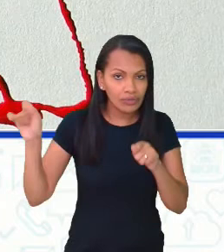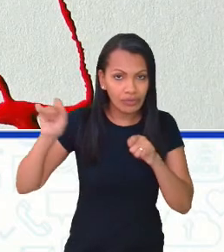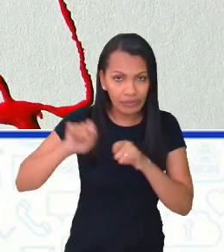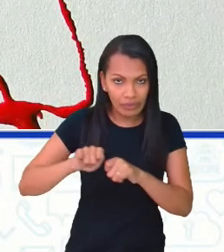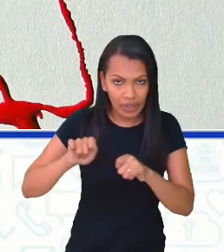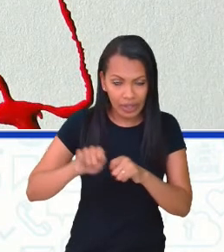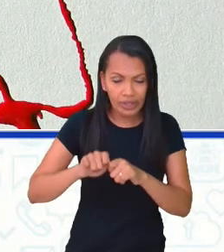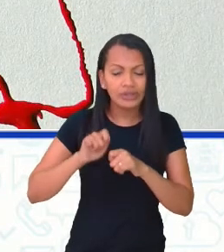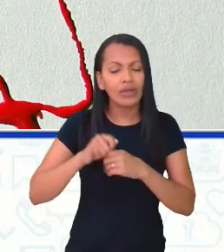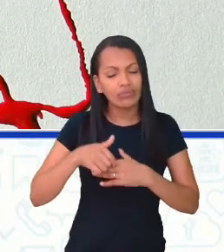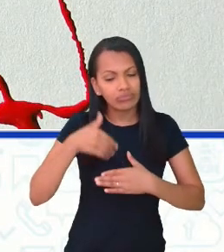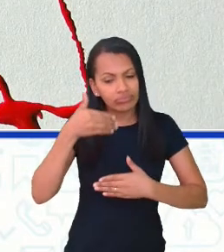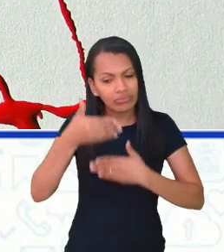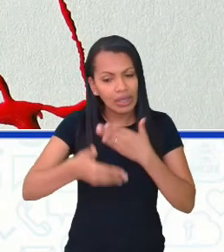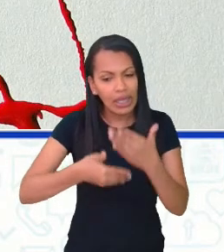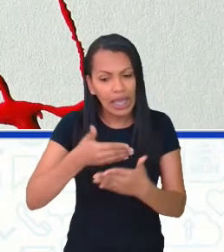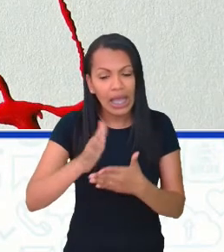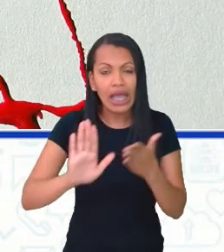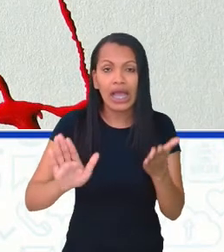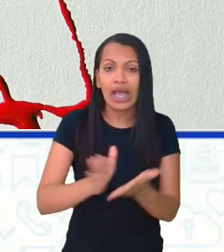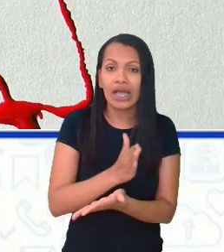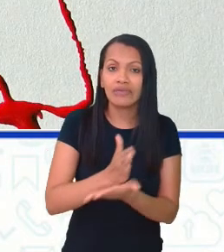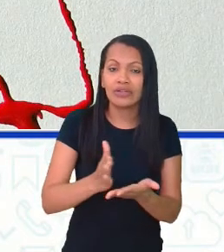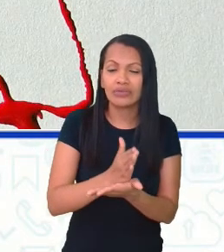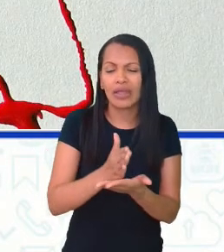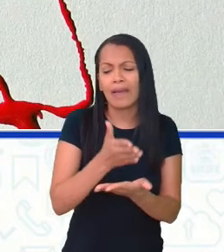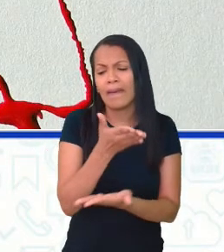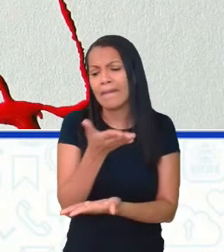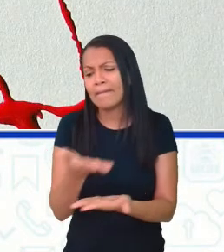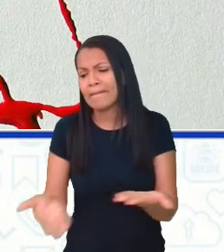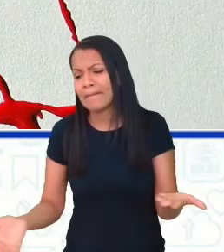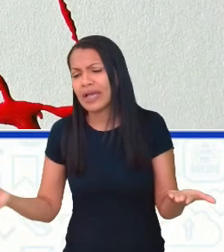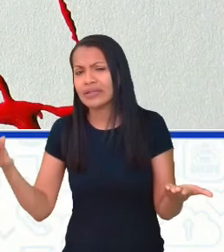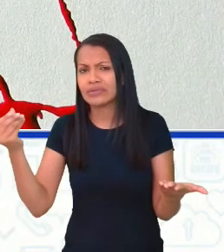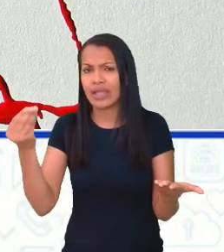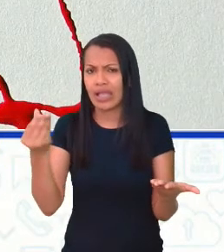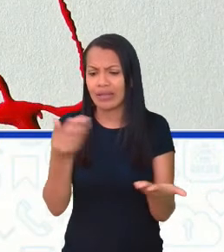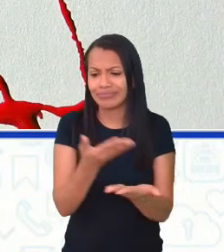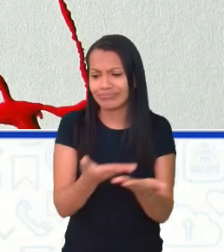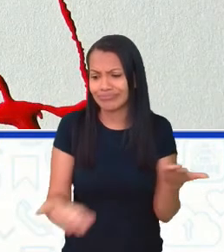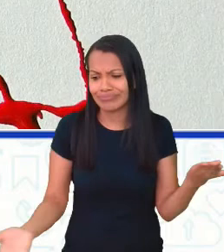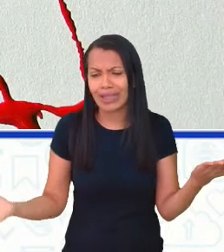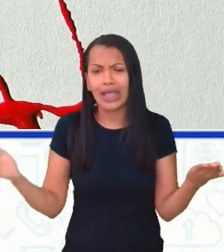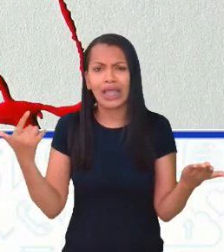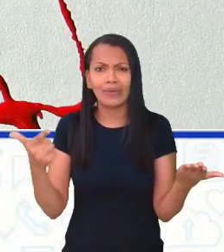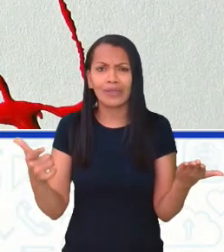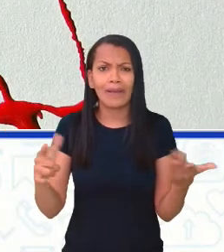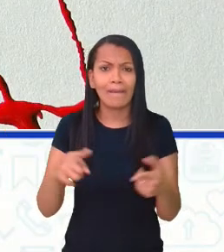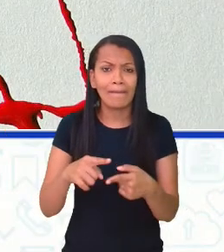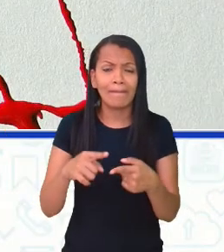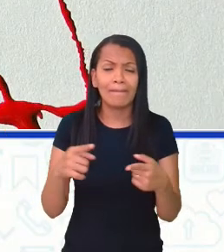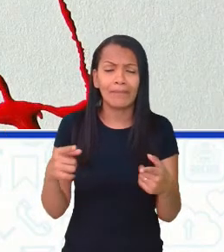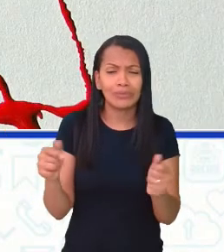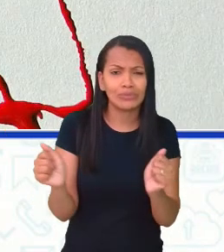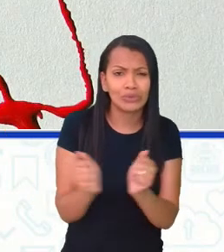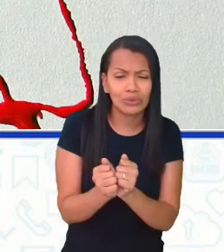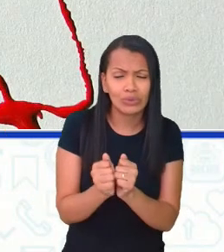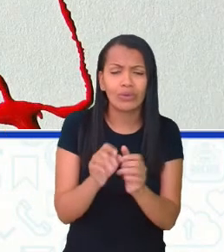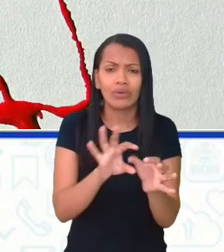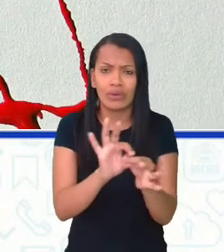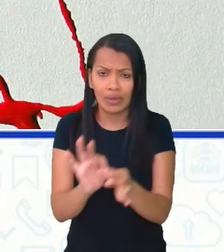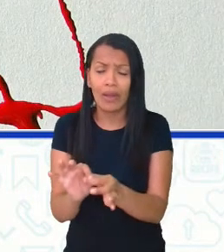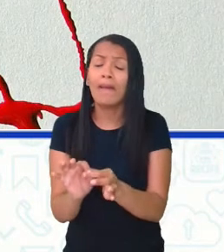com o passar do tempo, ela perde sua validade, ou seja, fica fora de contexto. Mas elas ainda podem ser lidas